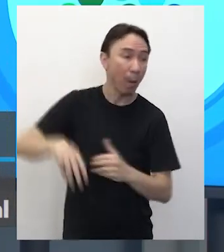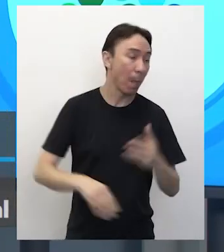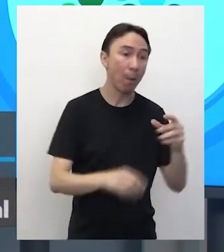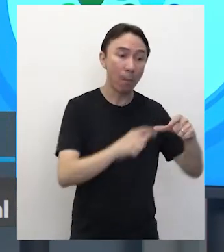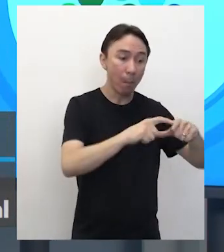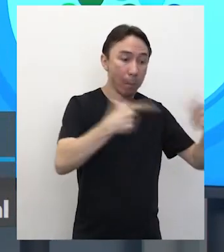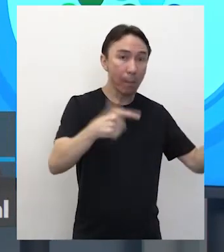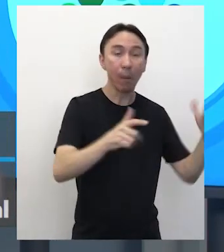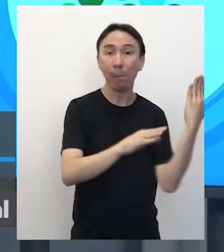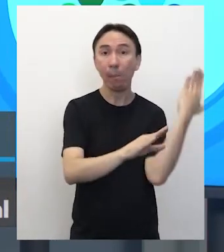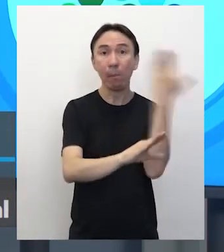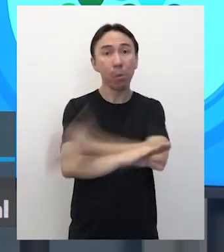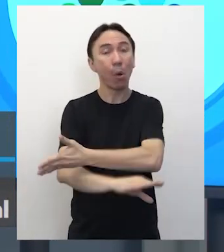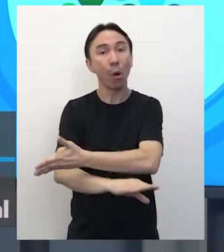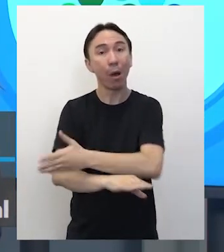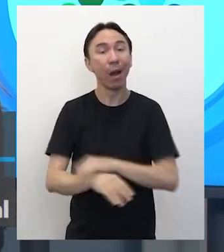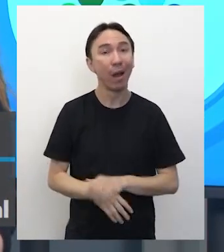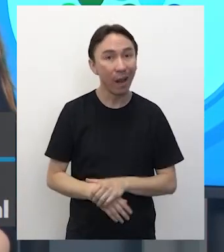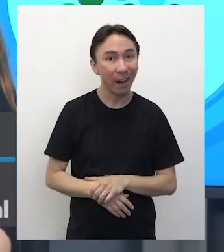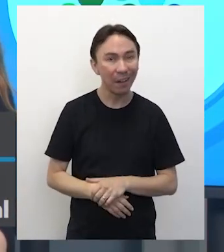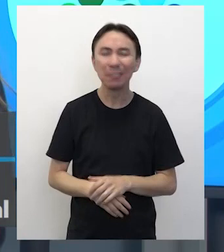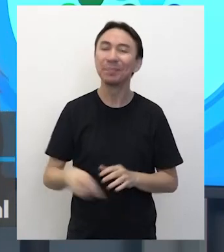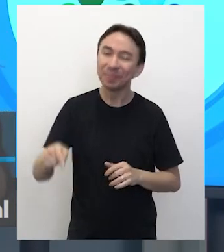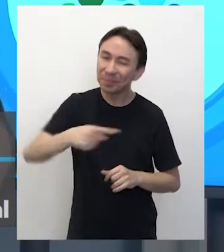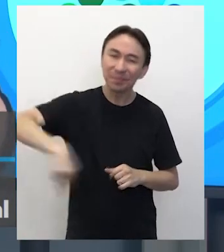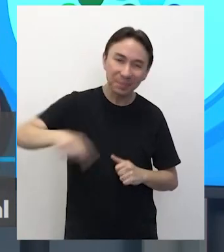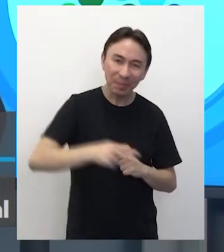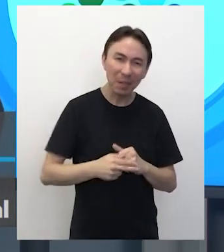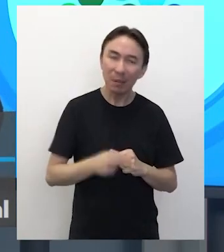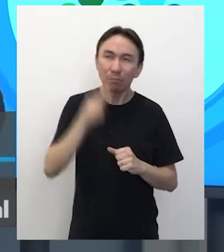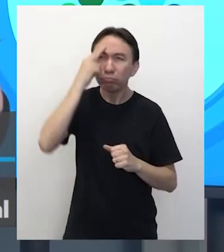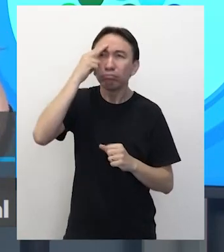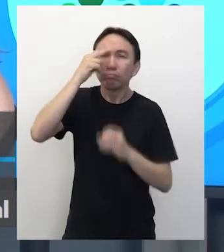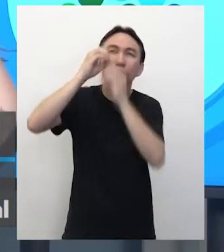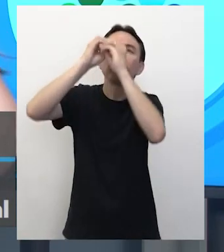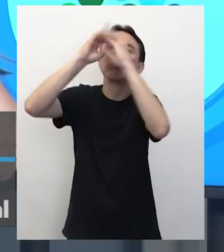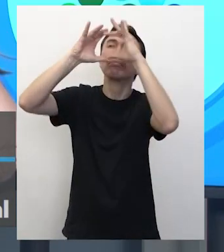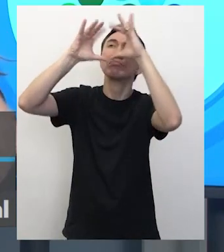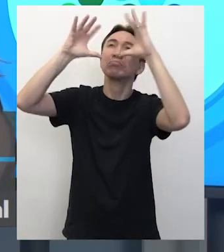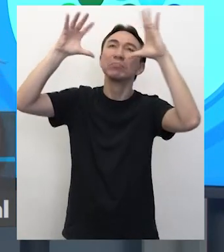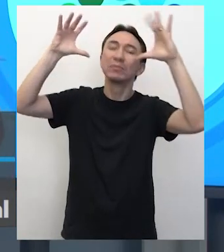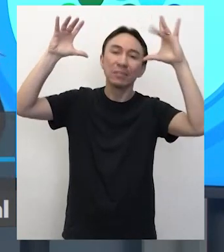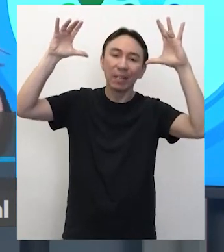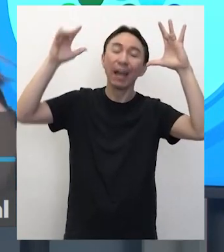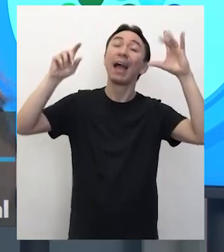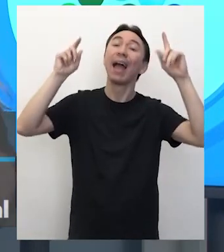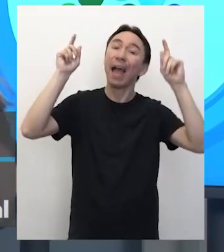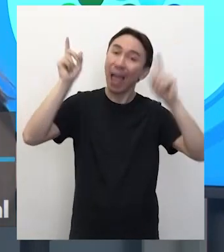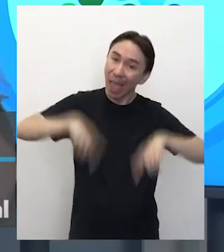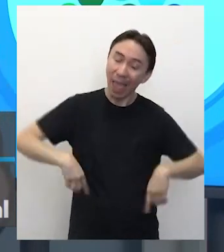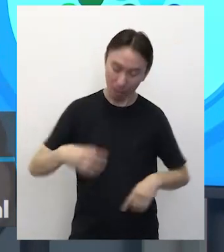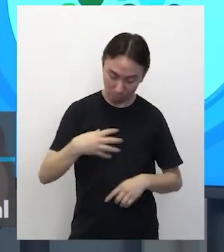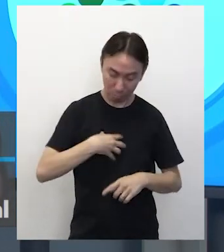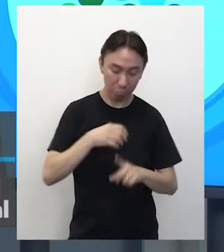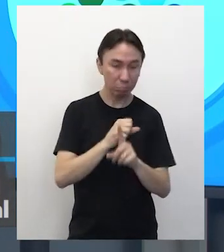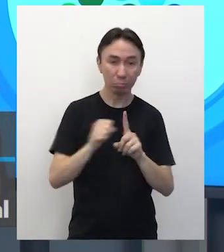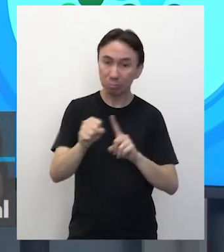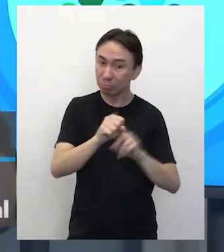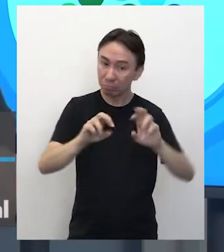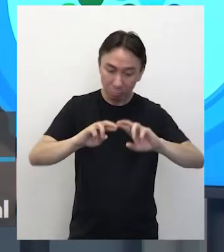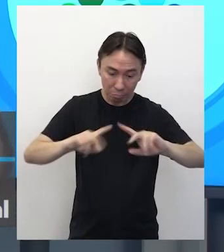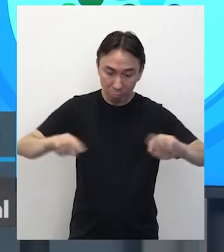uma das competências socioemocionais. Só para a gente relembrar um pouquinho o que são, então, as